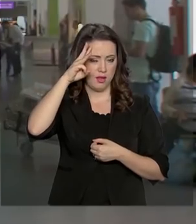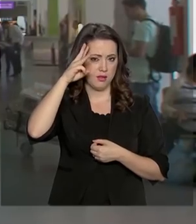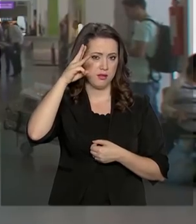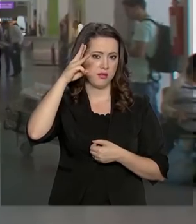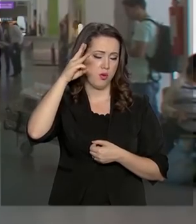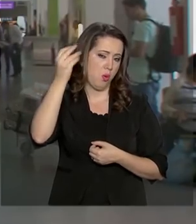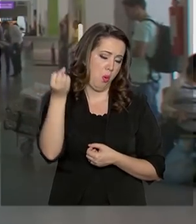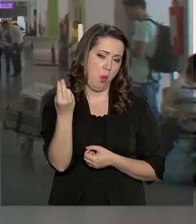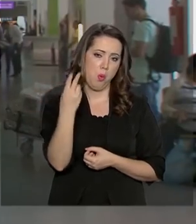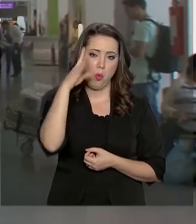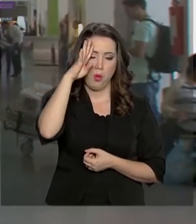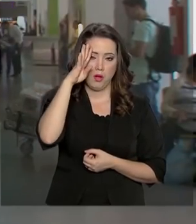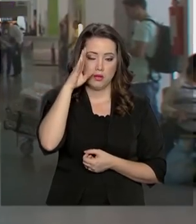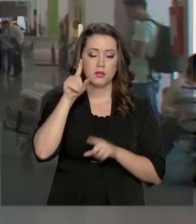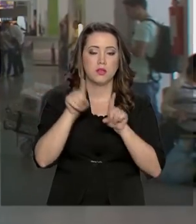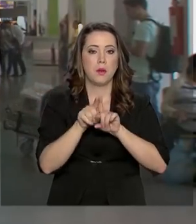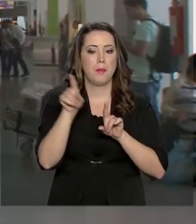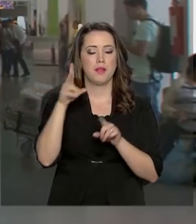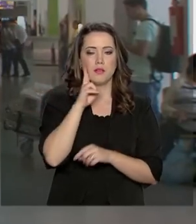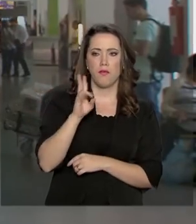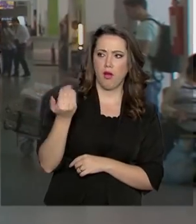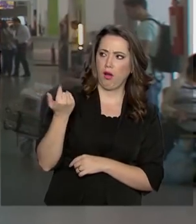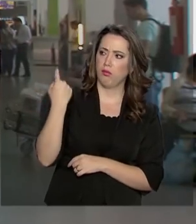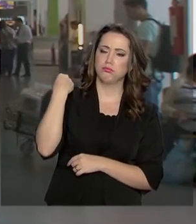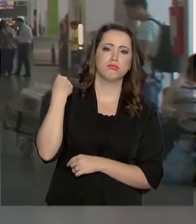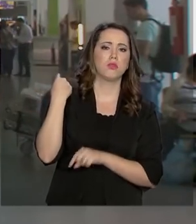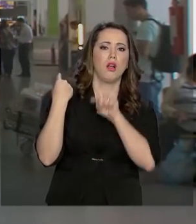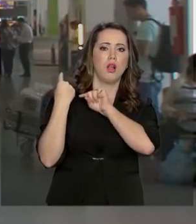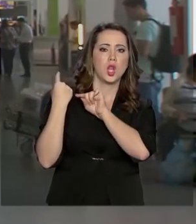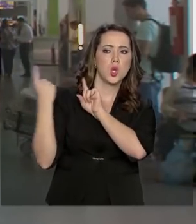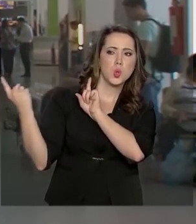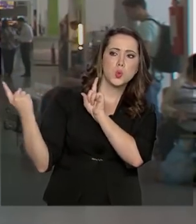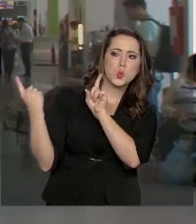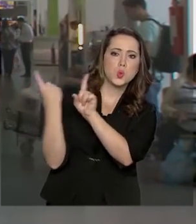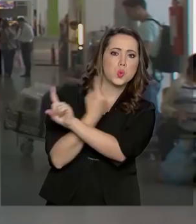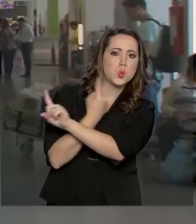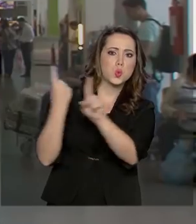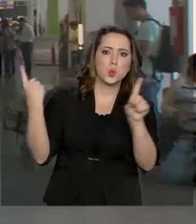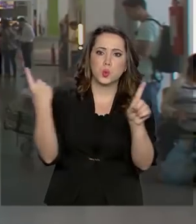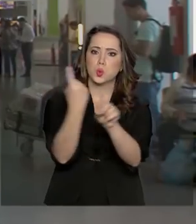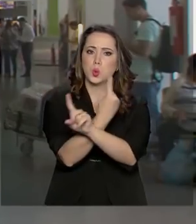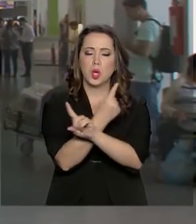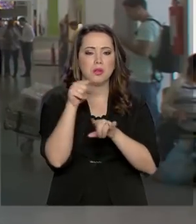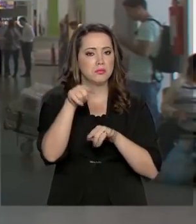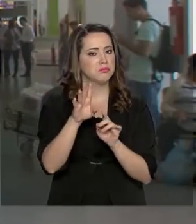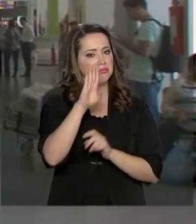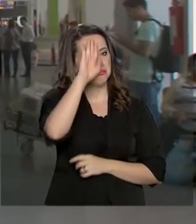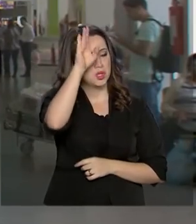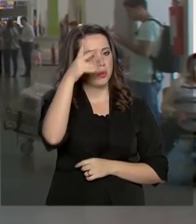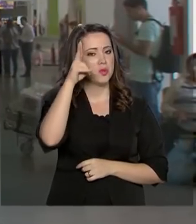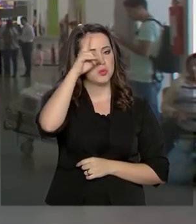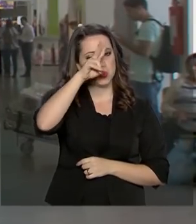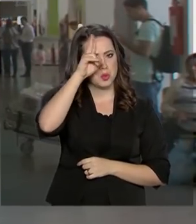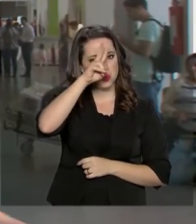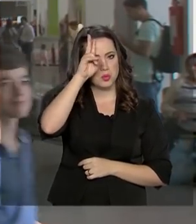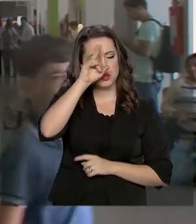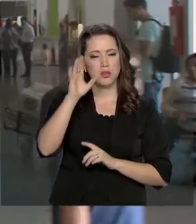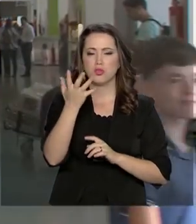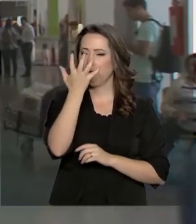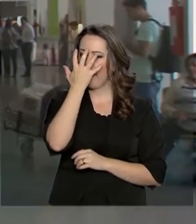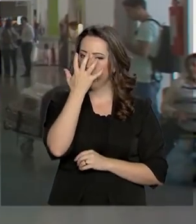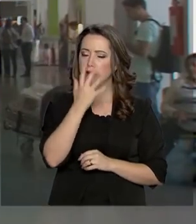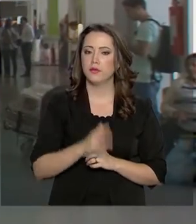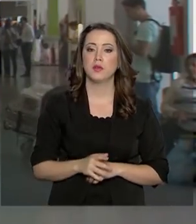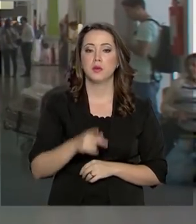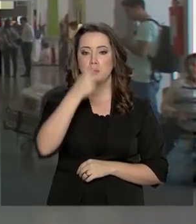aqui atrás de mim, o saguão do aeroporto está bem movimentado, principalmente para uma segunda-feira de carnaval. Tem muita gente